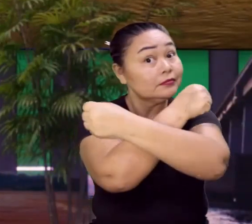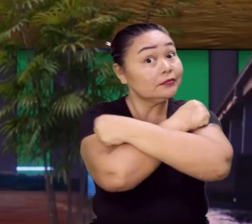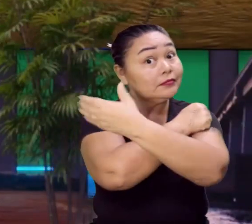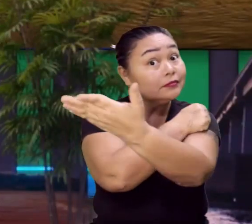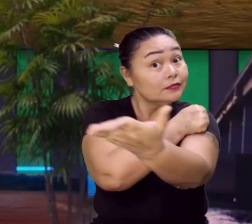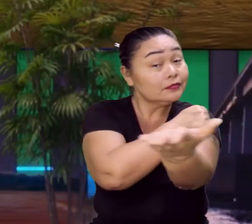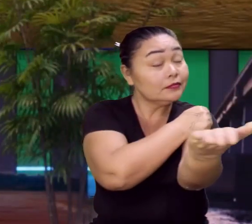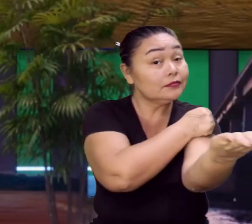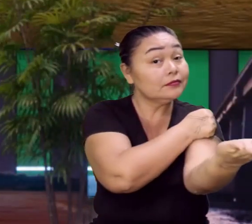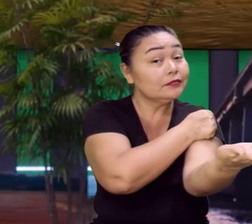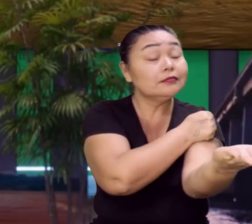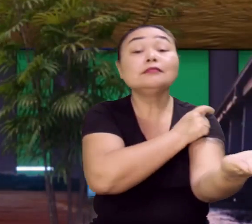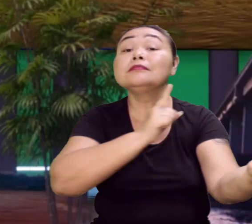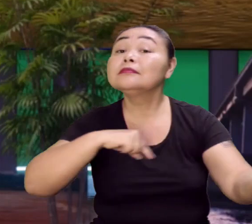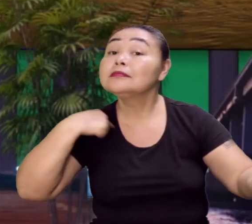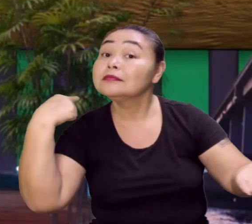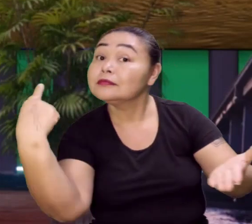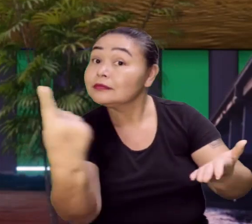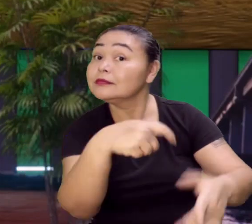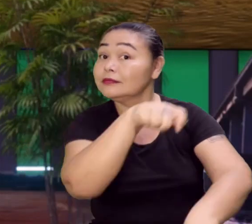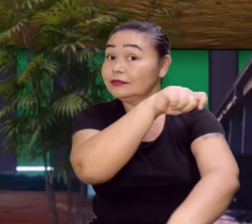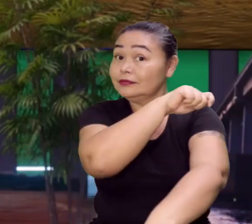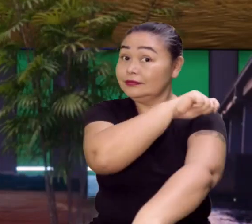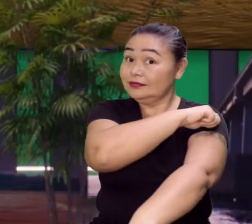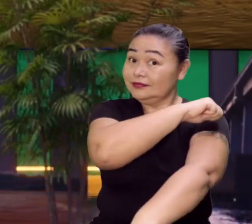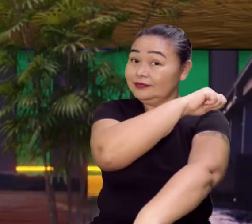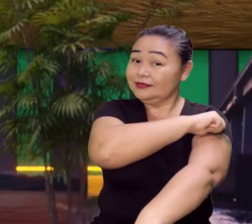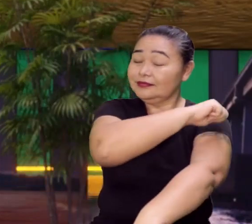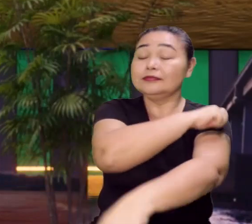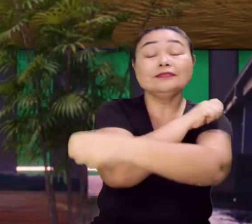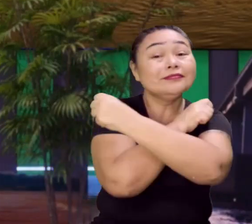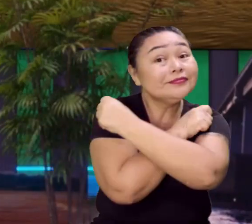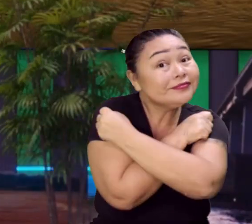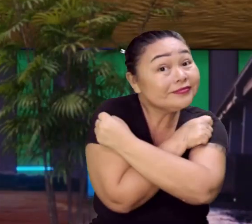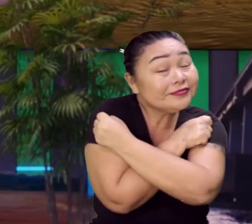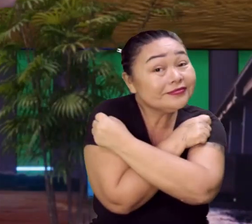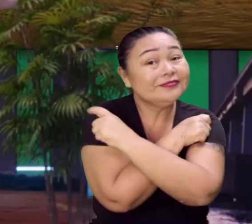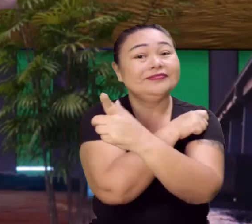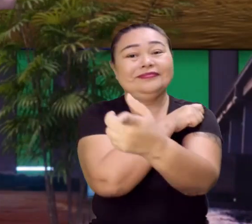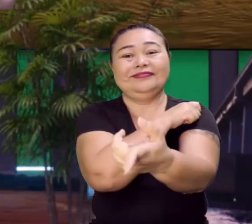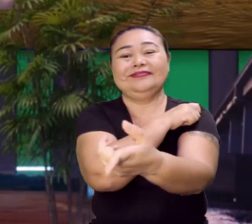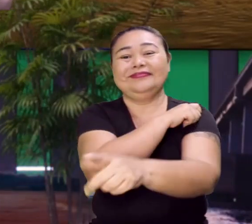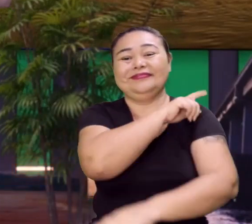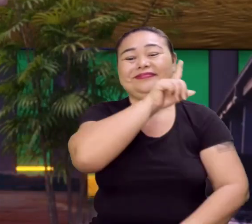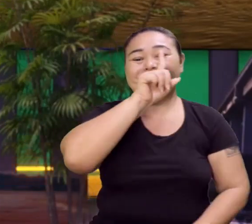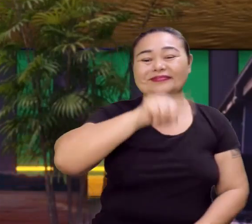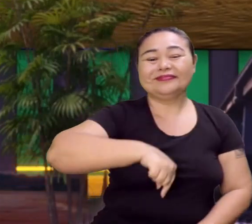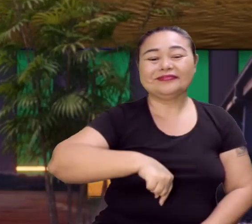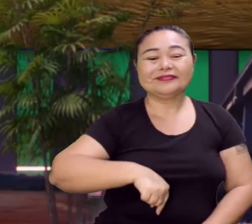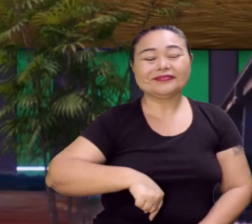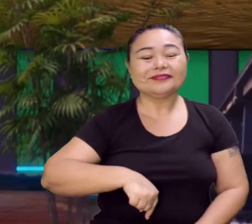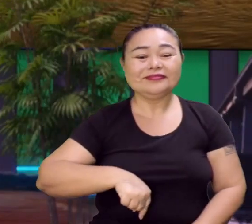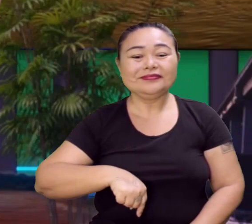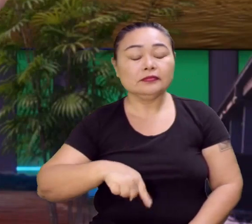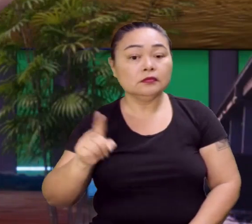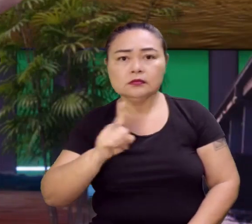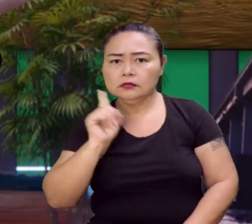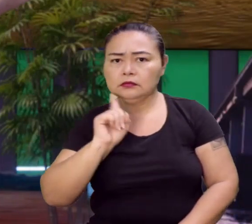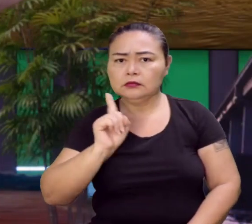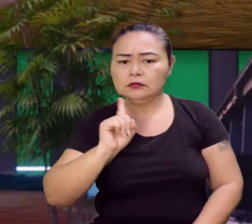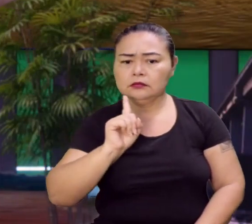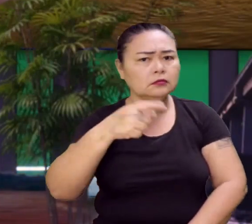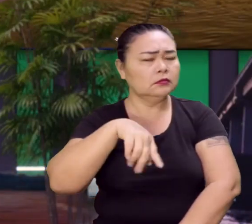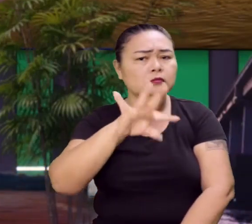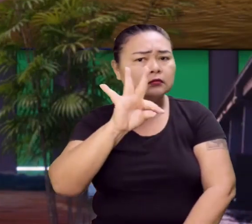Né? Nossos queridos alunos, que são alunos top, não é isso? Exatamente. E não só eles